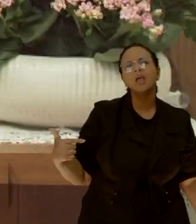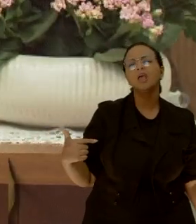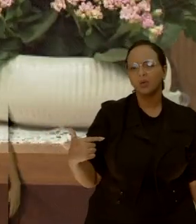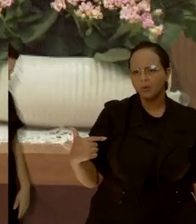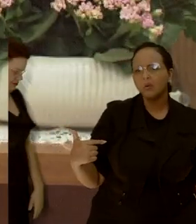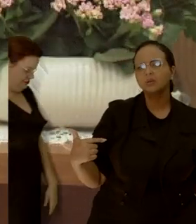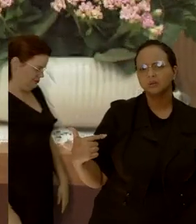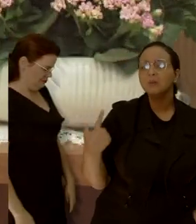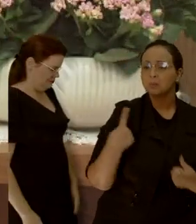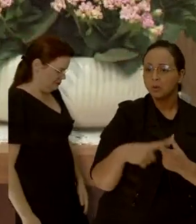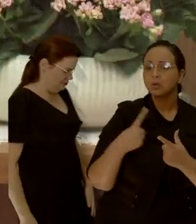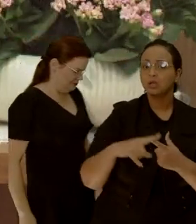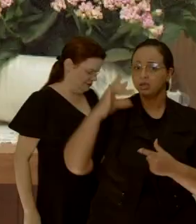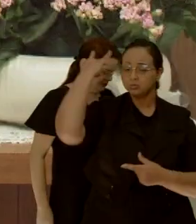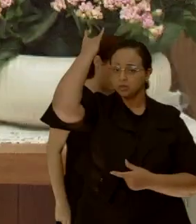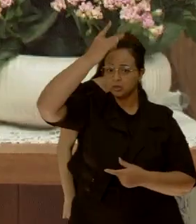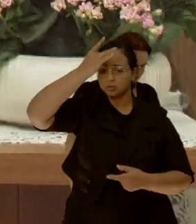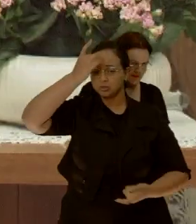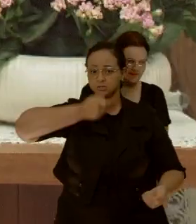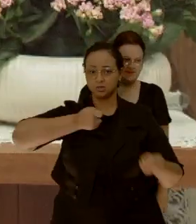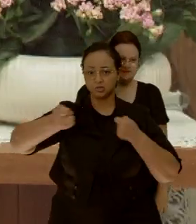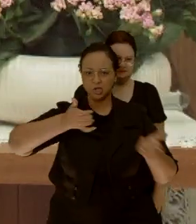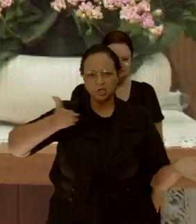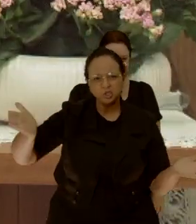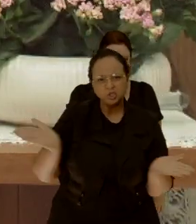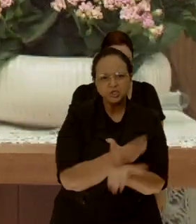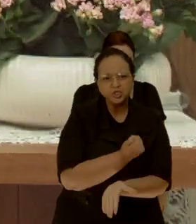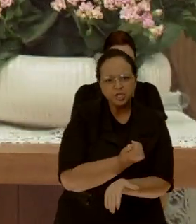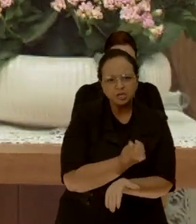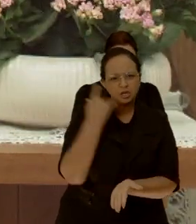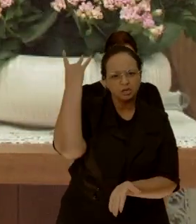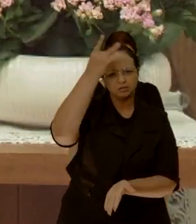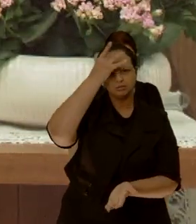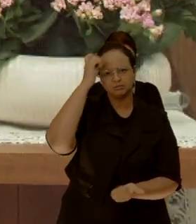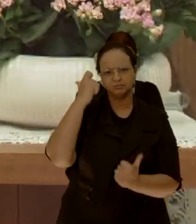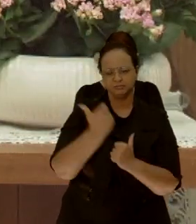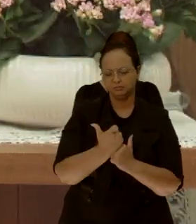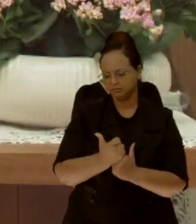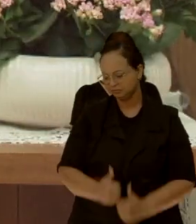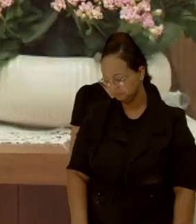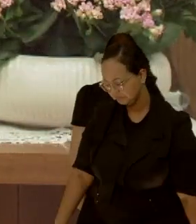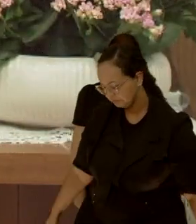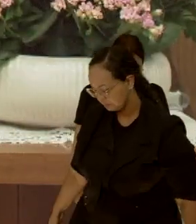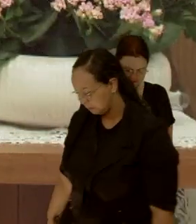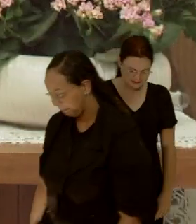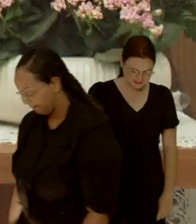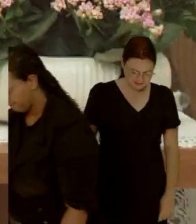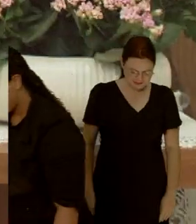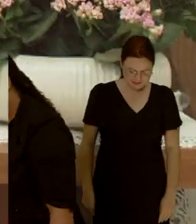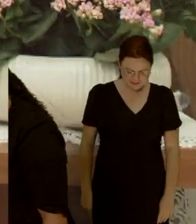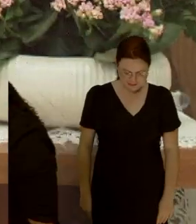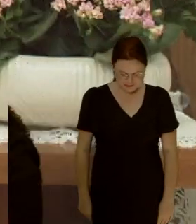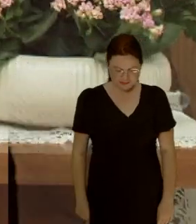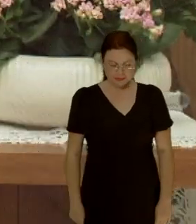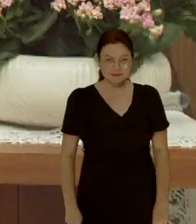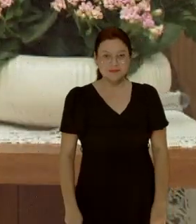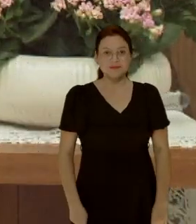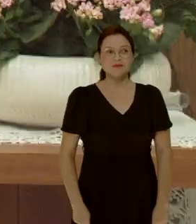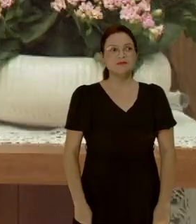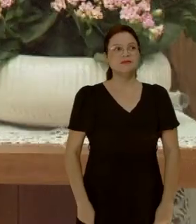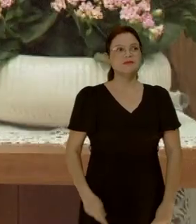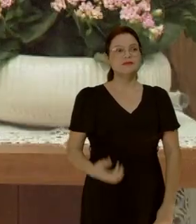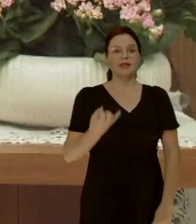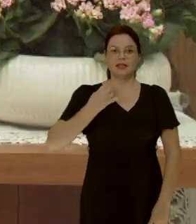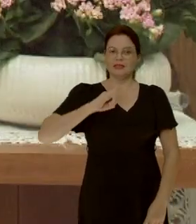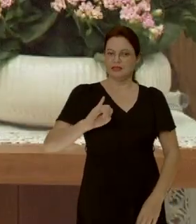Espírito Santo é que está no governo. Tira o Espírito Santo, aí vai dar tudo certo. Tira a gente, pode sair A, B, C, isso não vai fazer